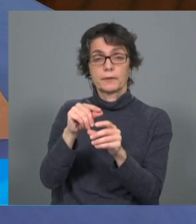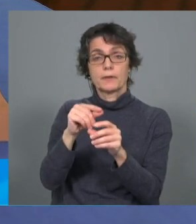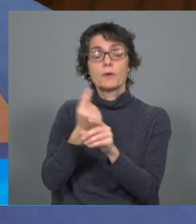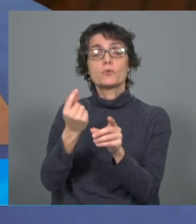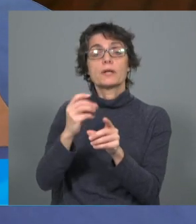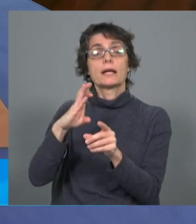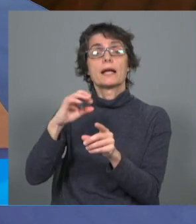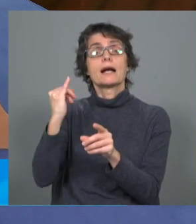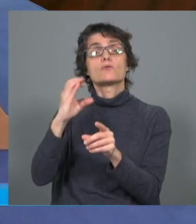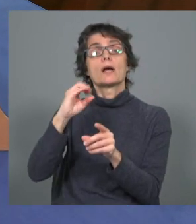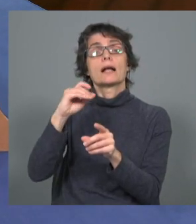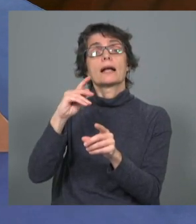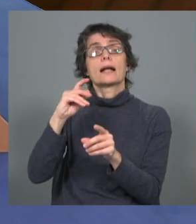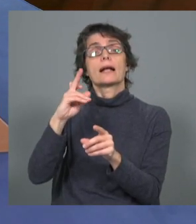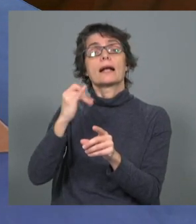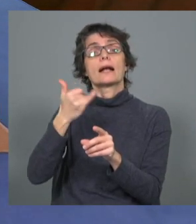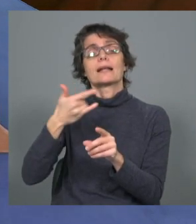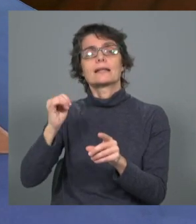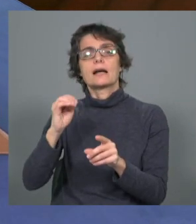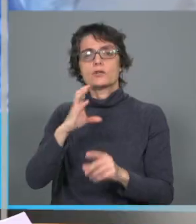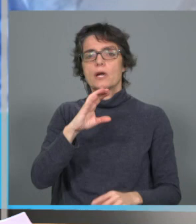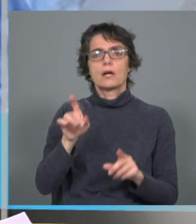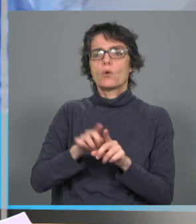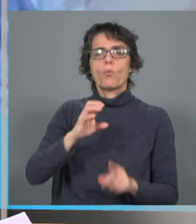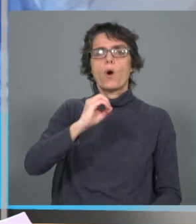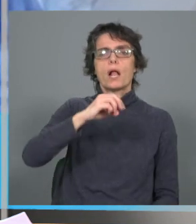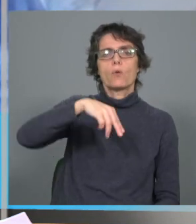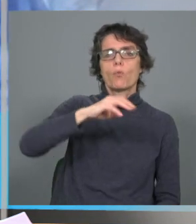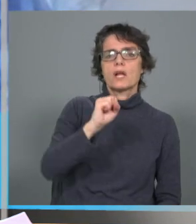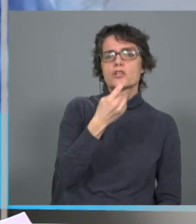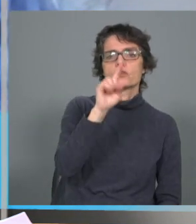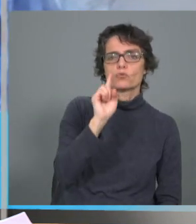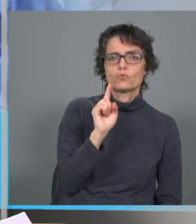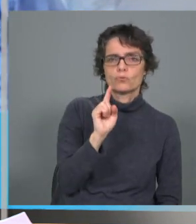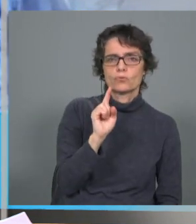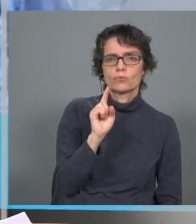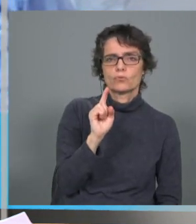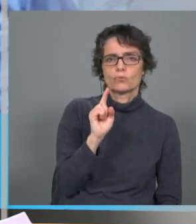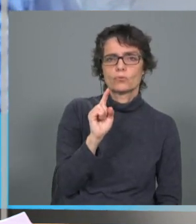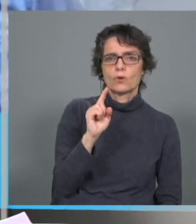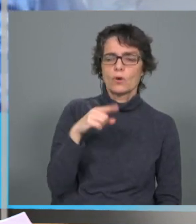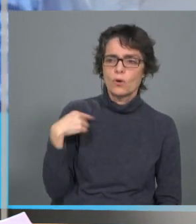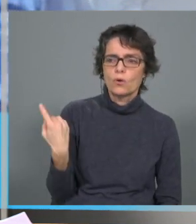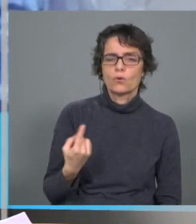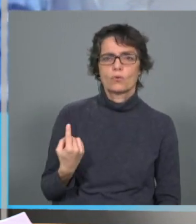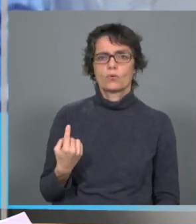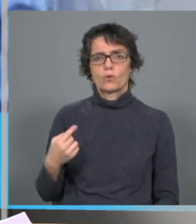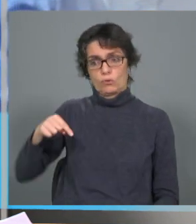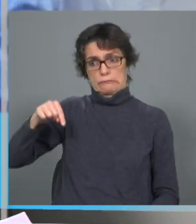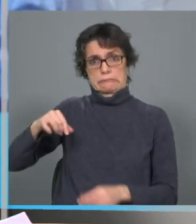é uma ONG, não é? A Cáritas tem este carisma